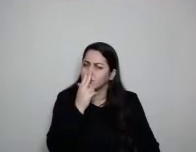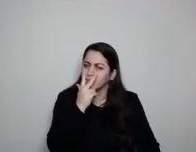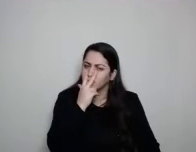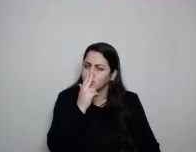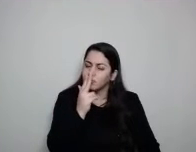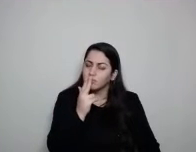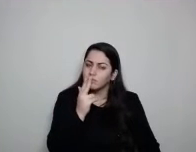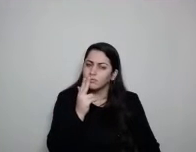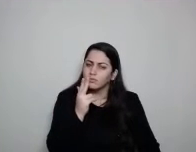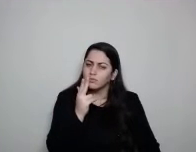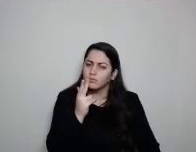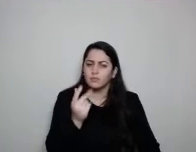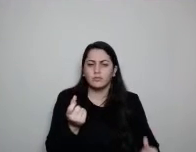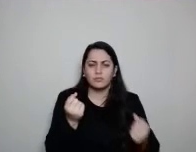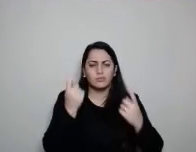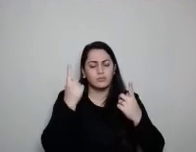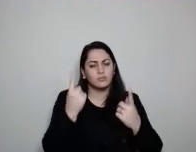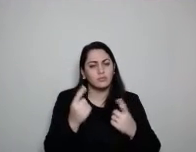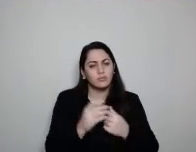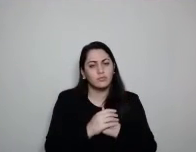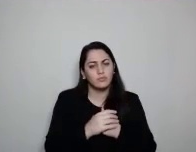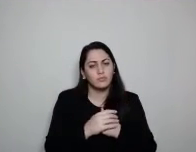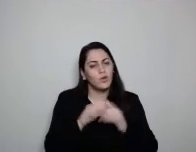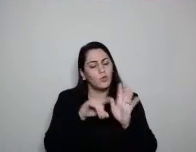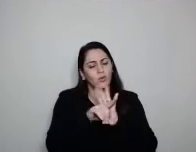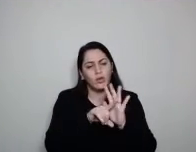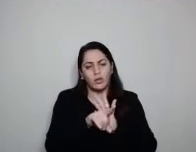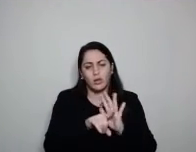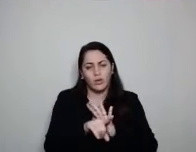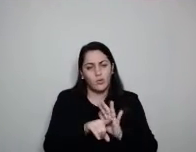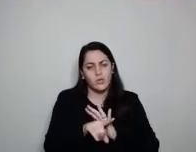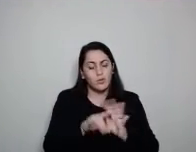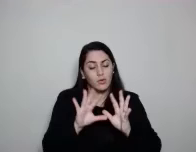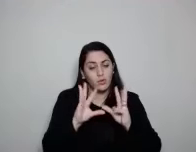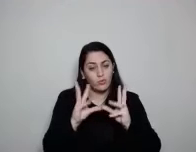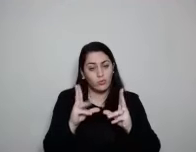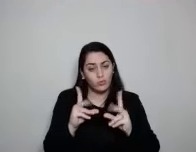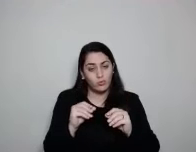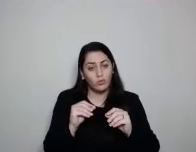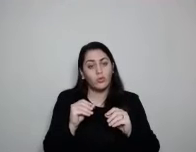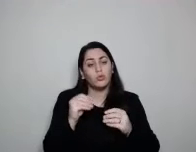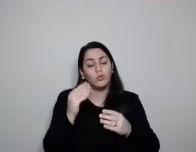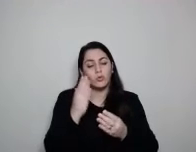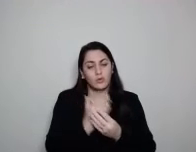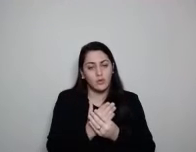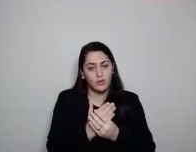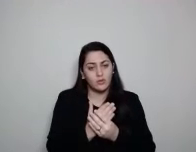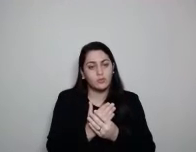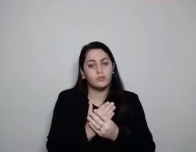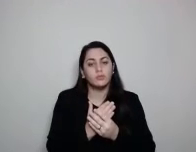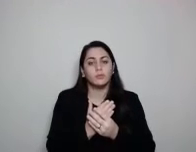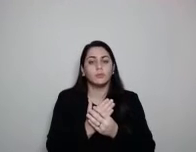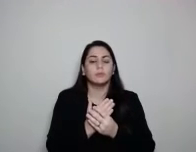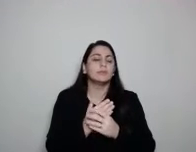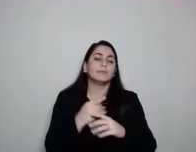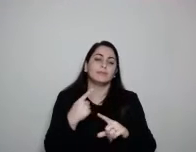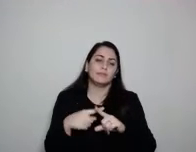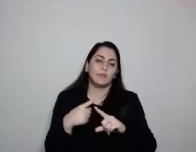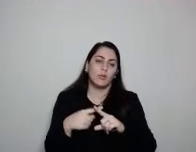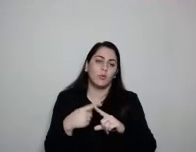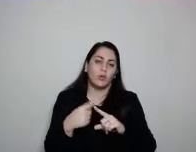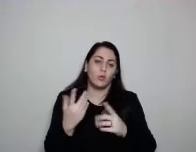da realidade. Eu não examinei, doutor Ricardo, absolutamente o processo, porque quando eu fui